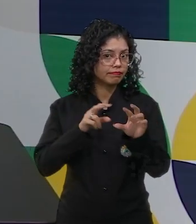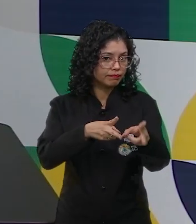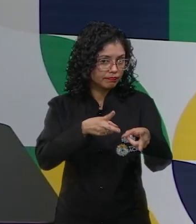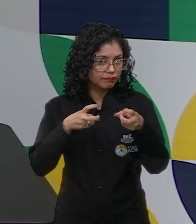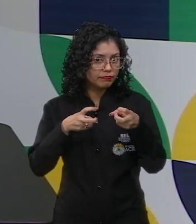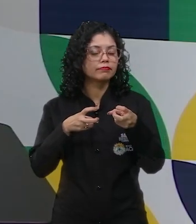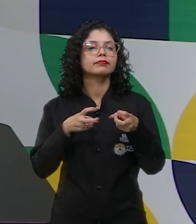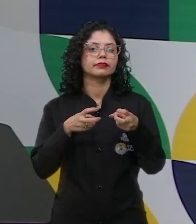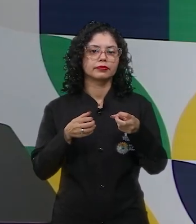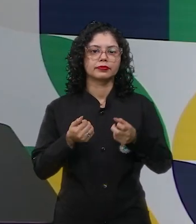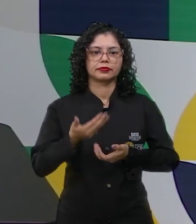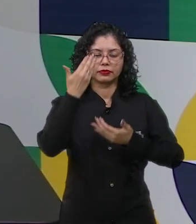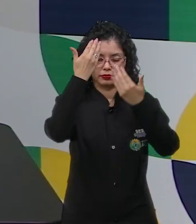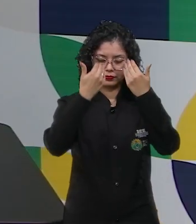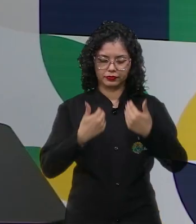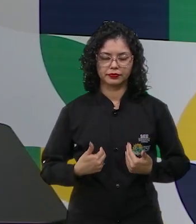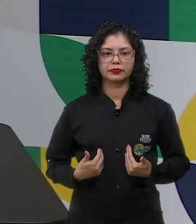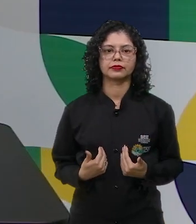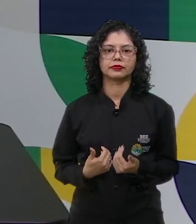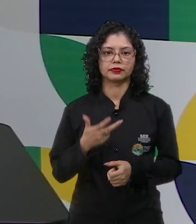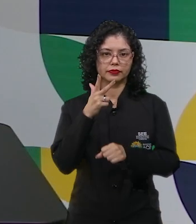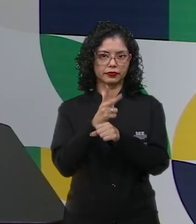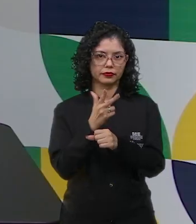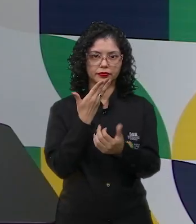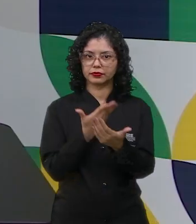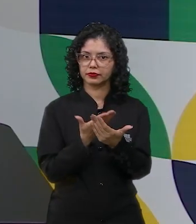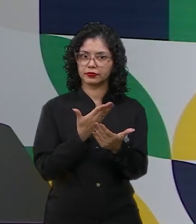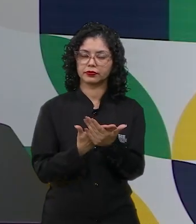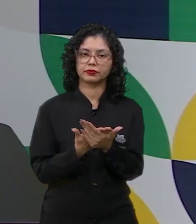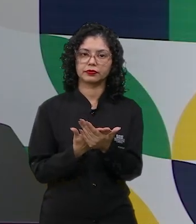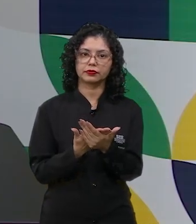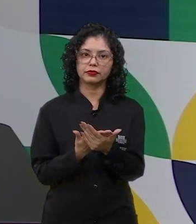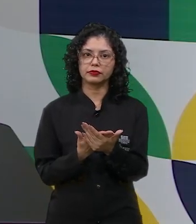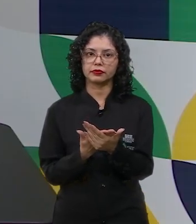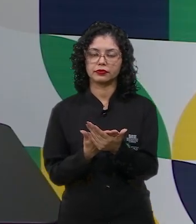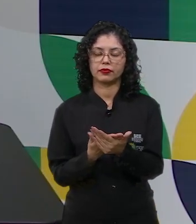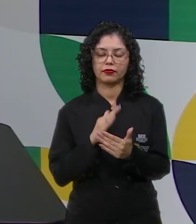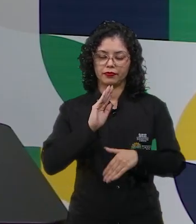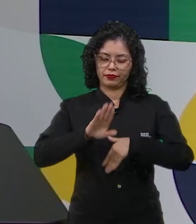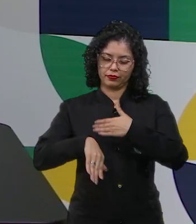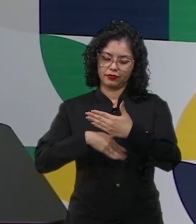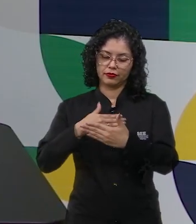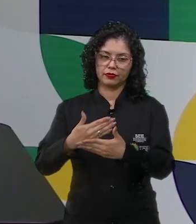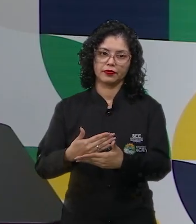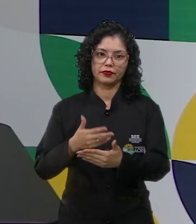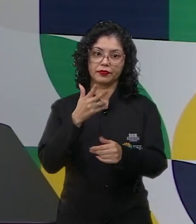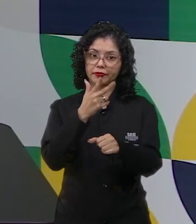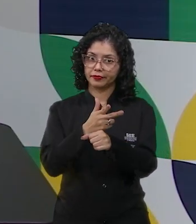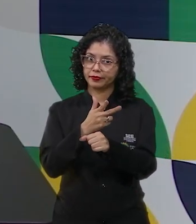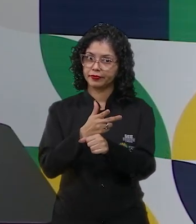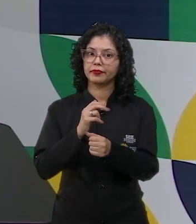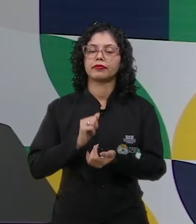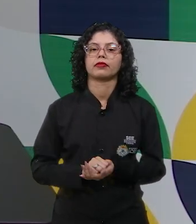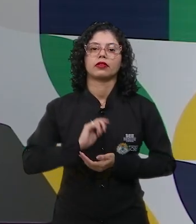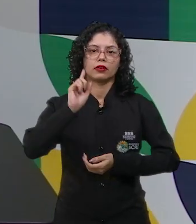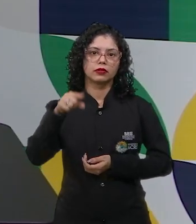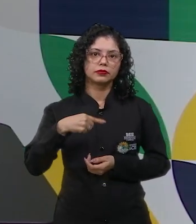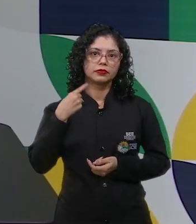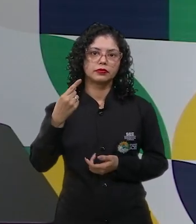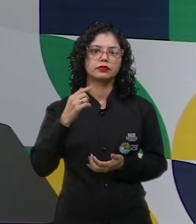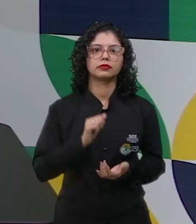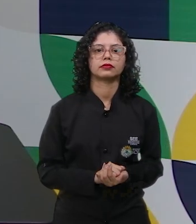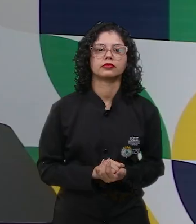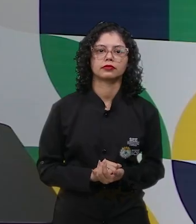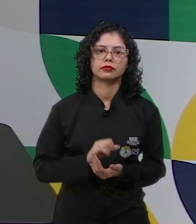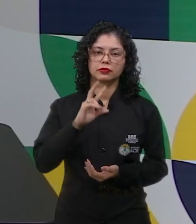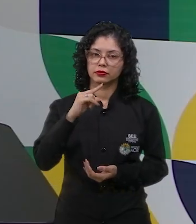né? Então, estou aqui no estúdio, estou gravando essa aula, né? Então a gente faz todo esse processo assim, de gravação, e aí depois, gente, vai